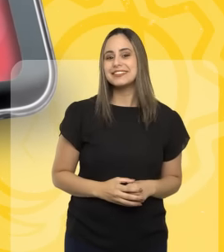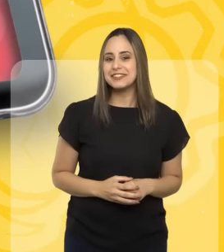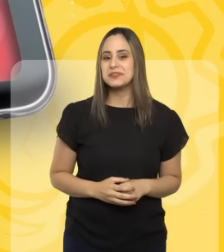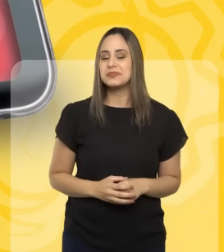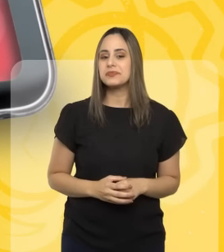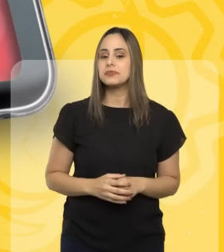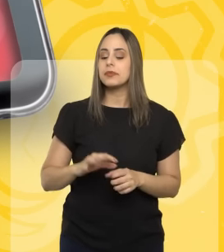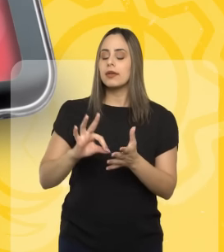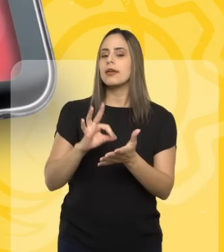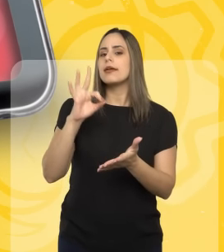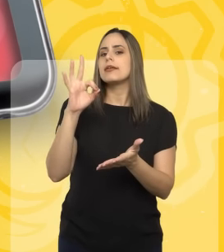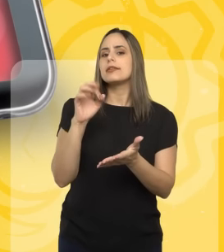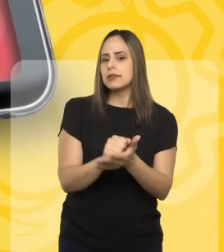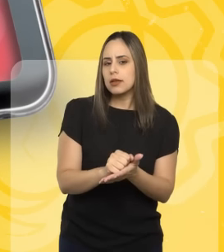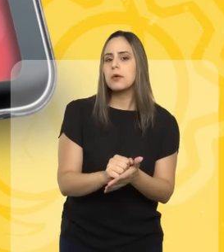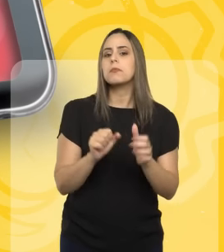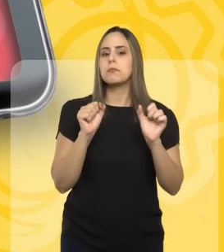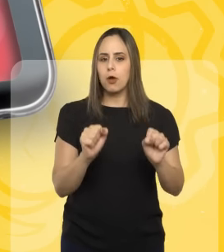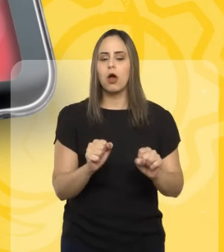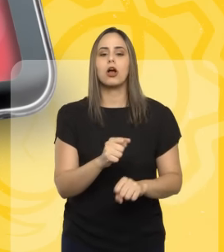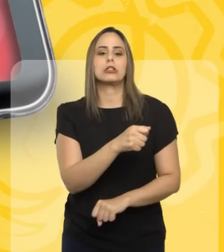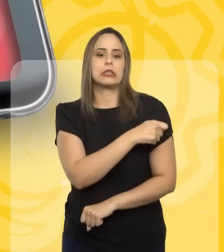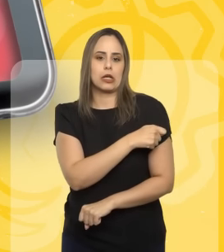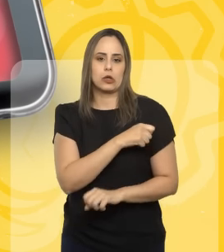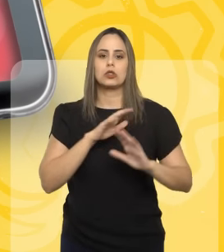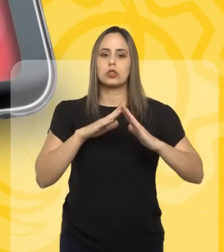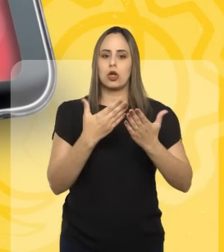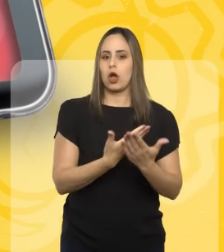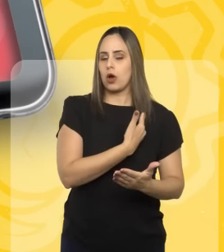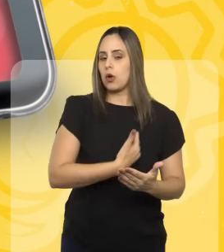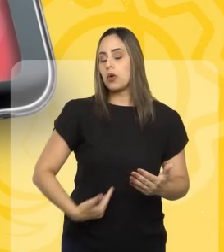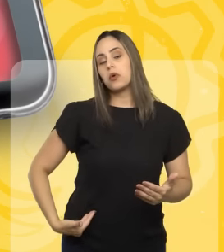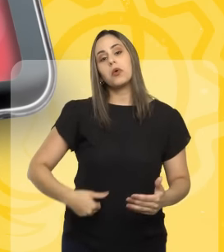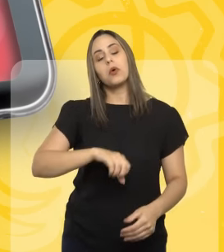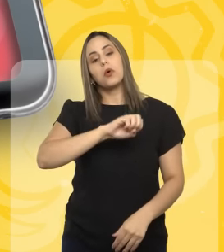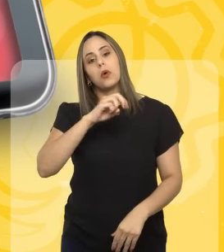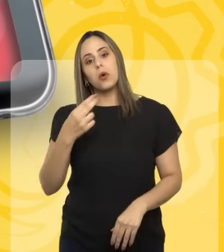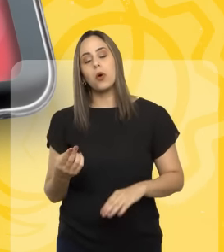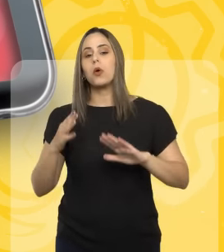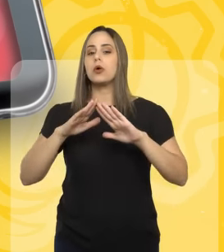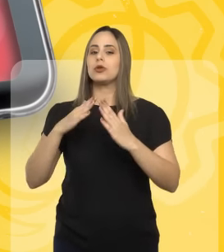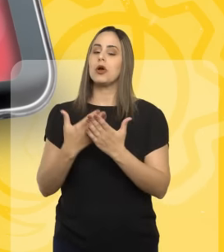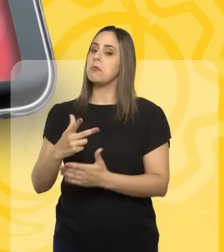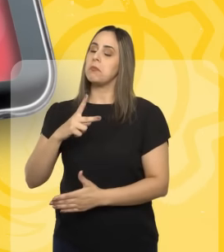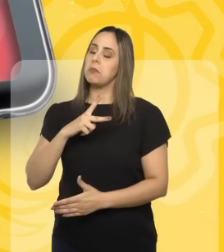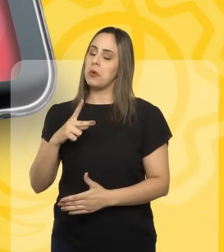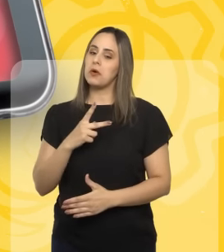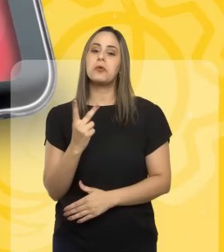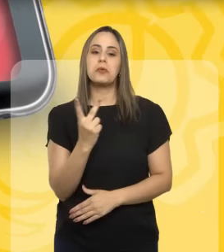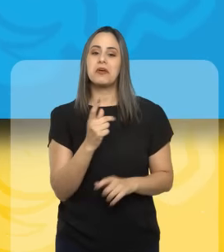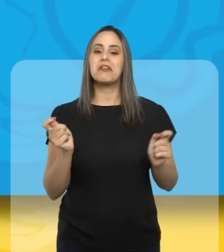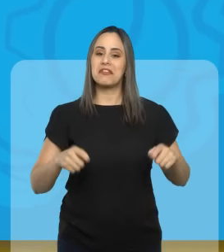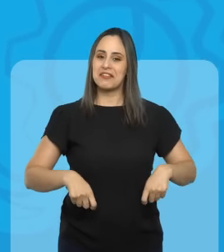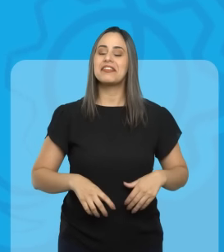As inscrições são tanto para estudantes de escolas públicas quanto para estudantes de escolas privadas,